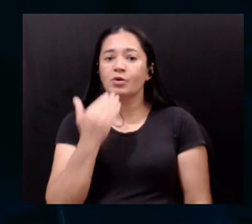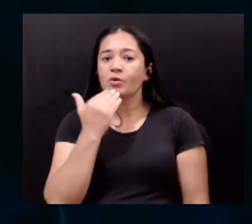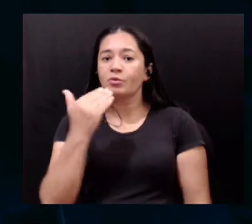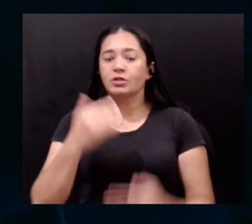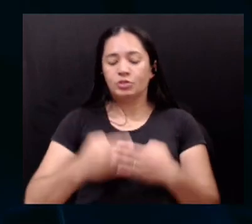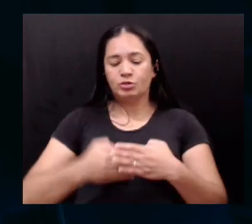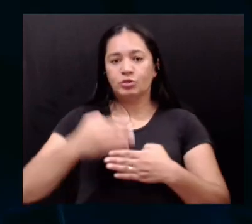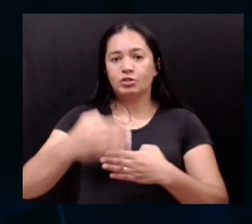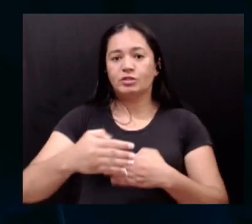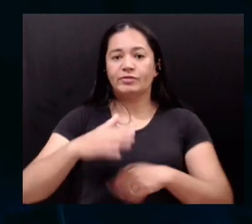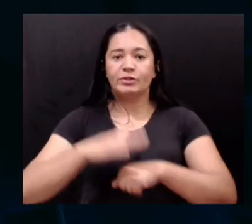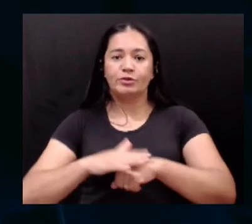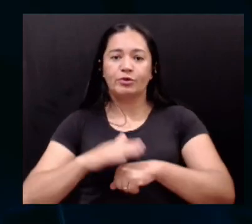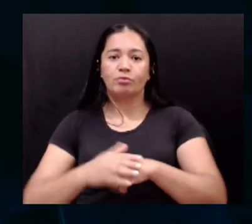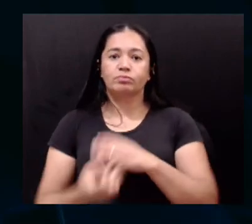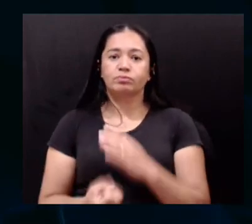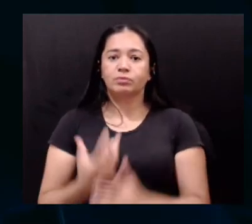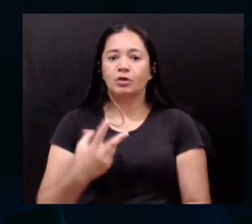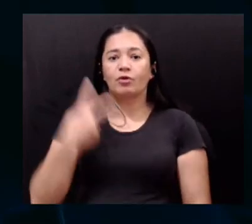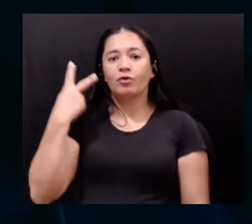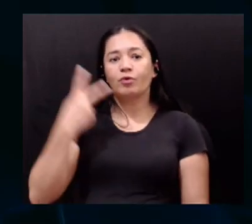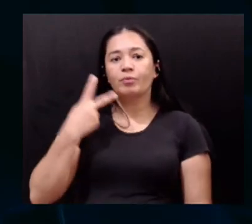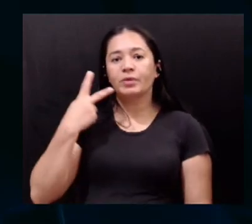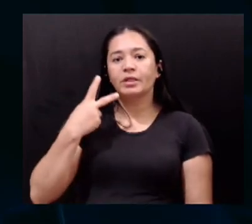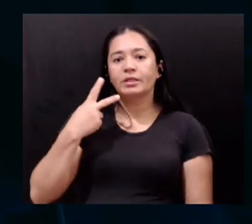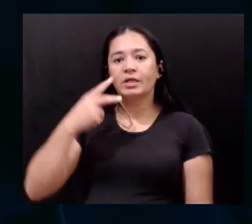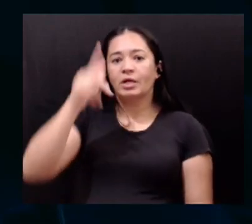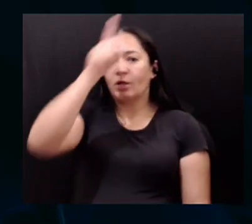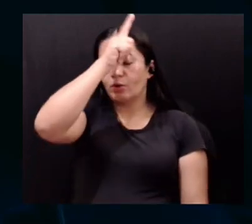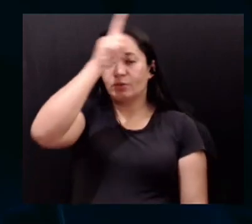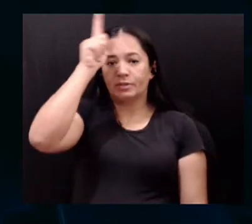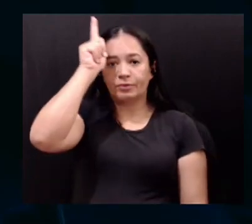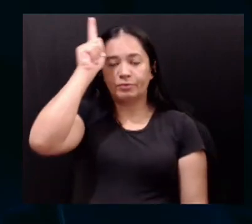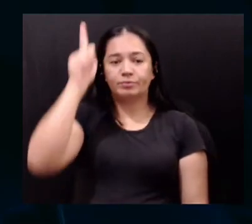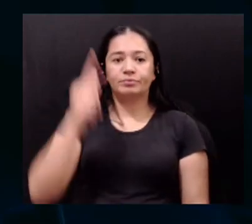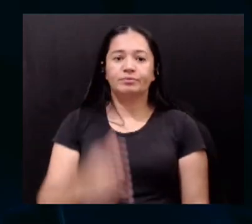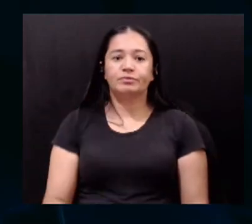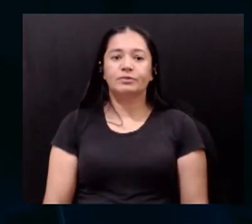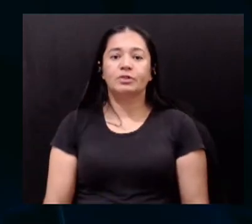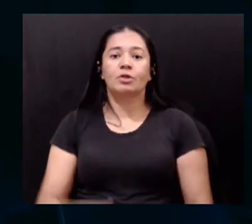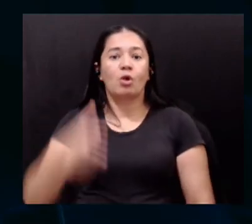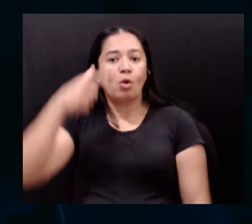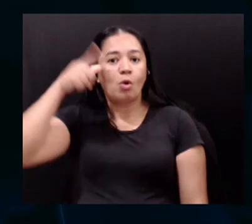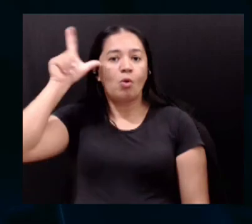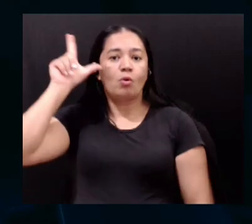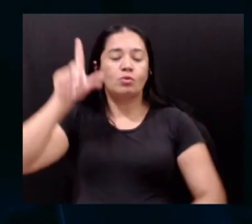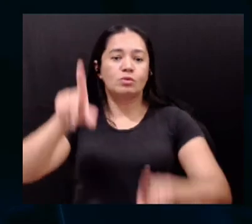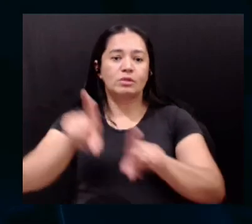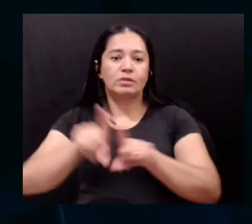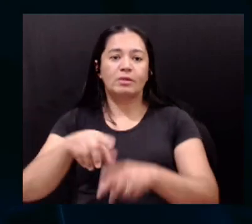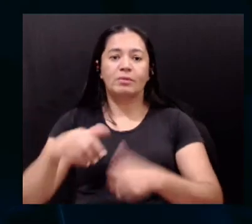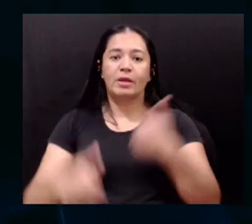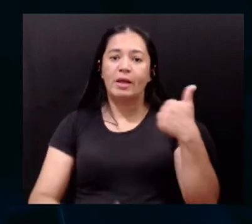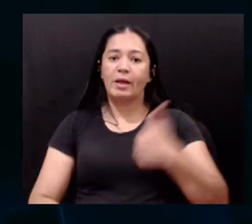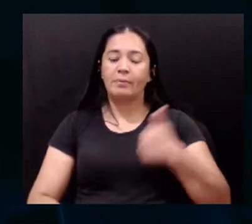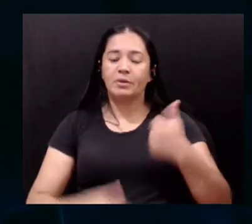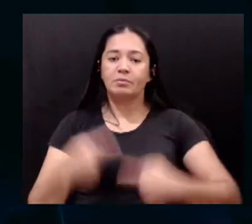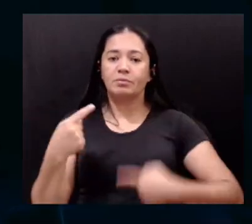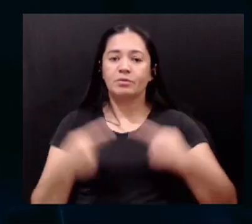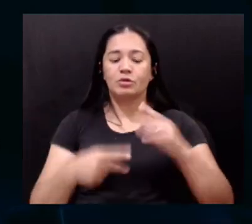o vereador Gustavo Peta. Ontem também teve a primeira discussão e votação do projeto de